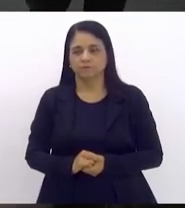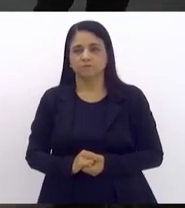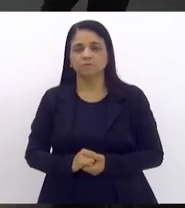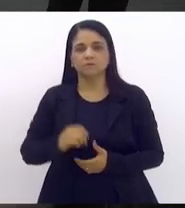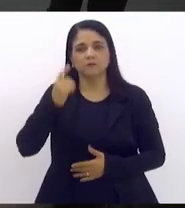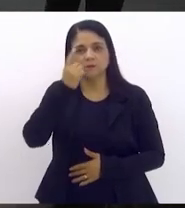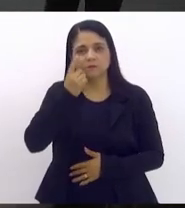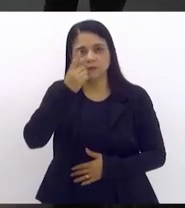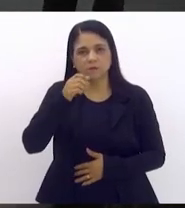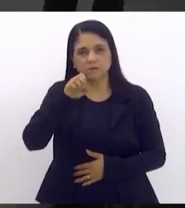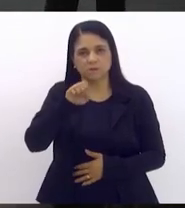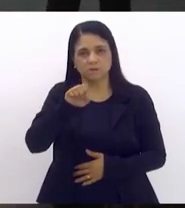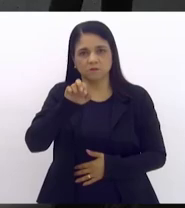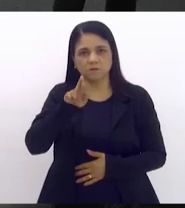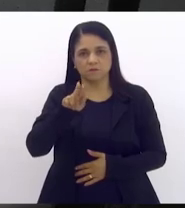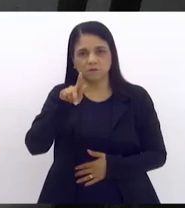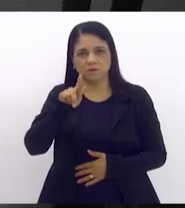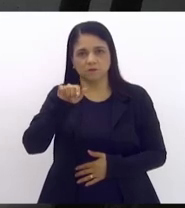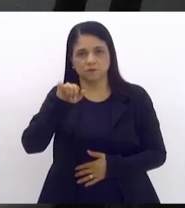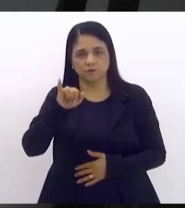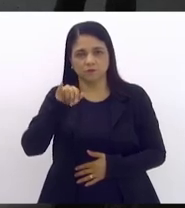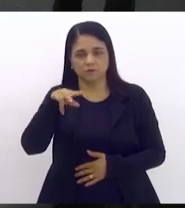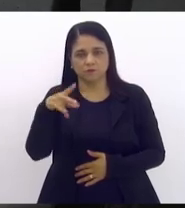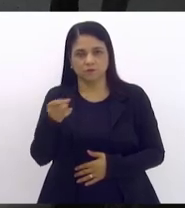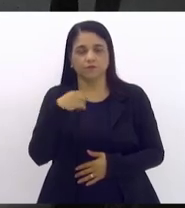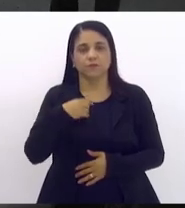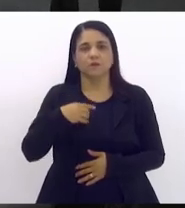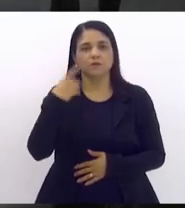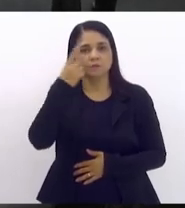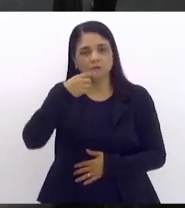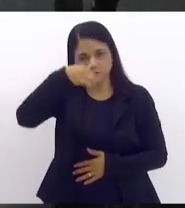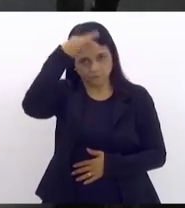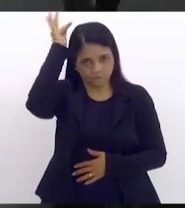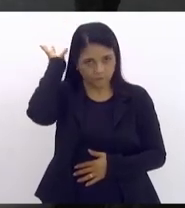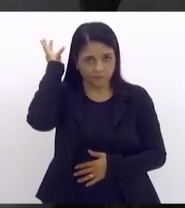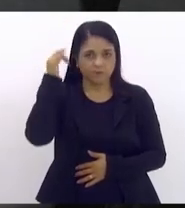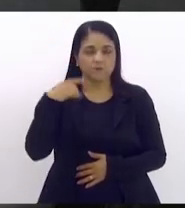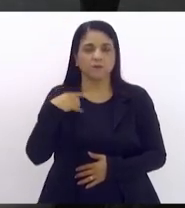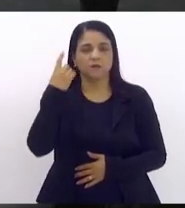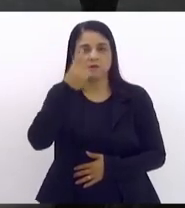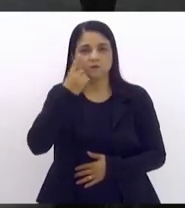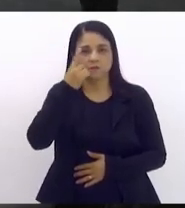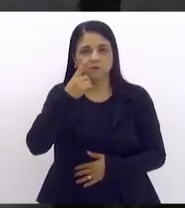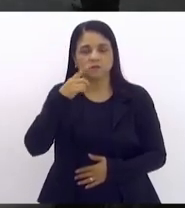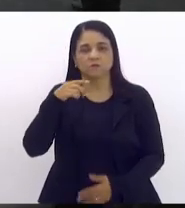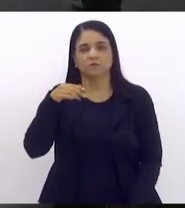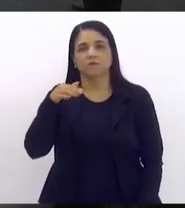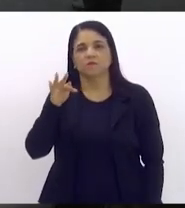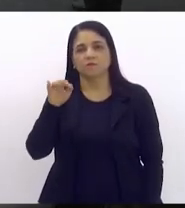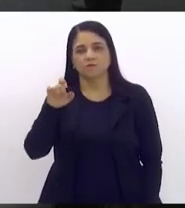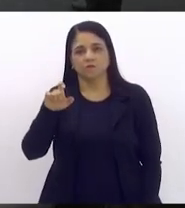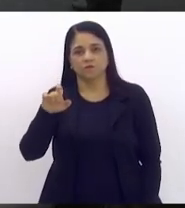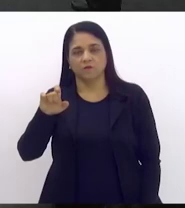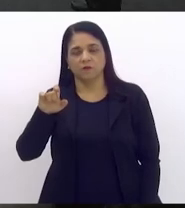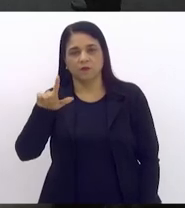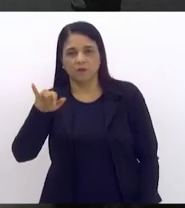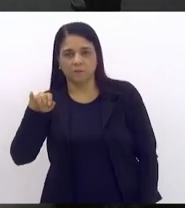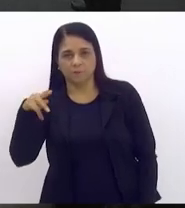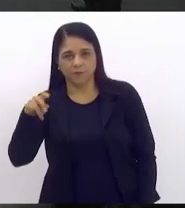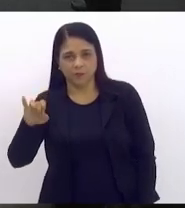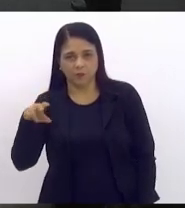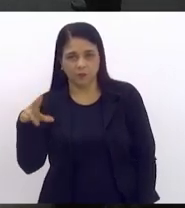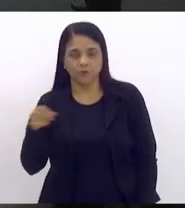Deputado doutor Serginho. Deputado Fred Pacheco. Deputado Filipinho Raves. Guilherme